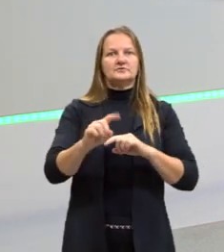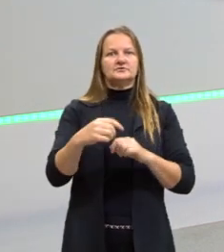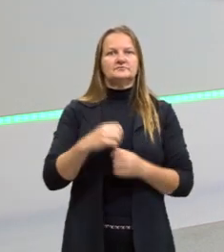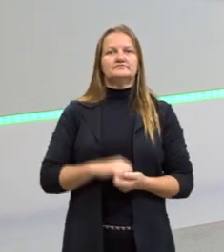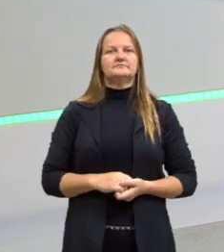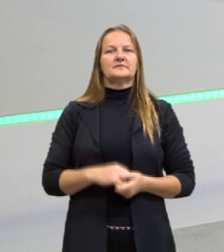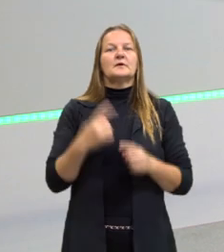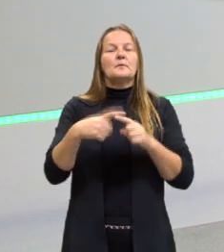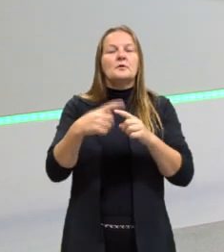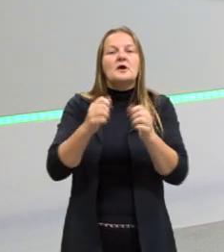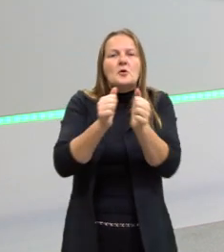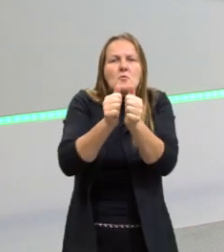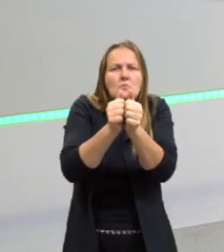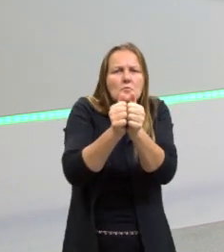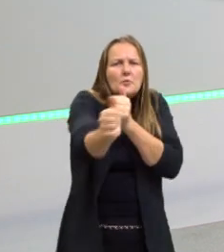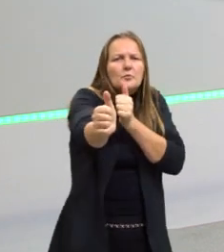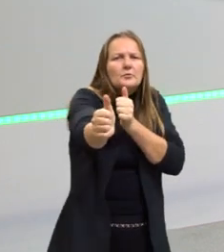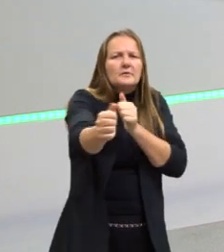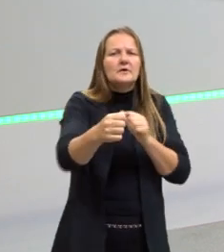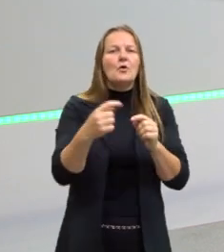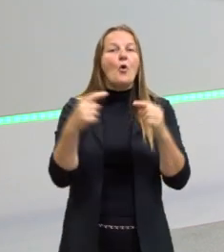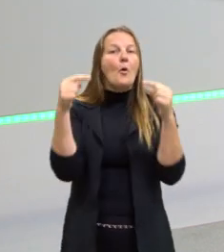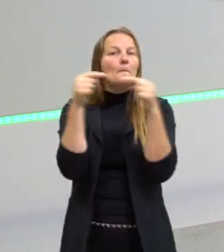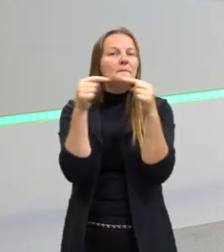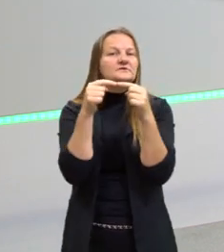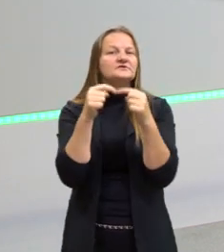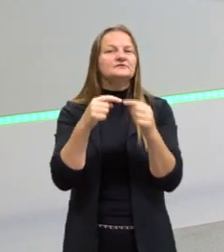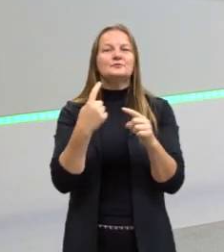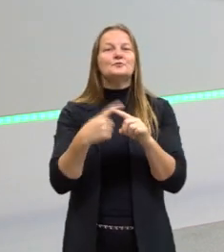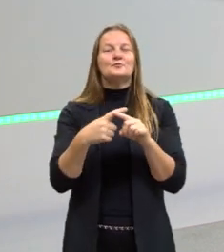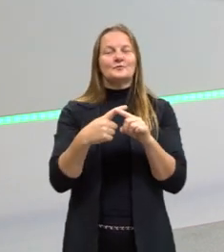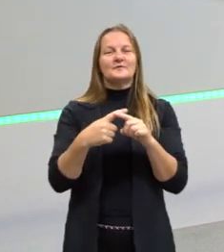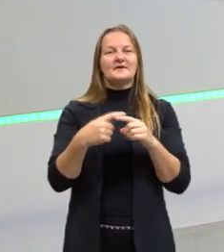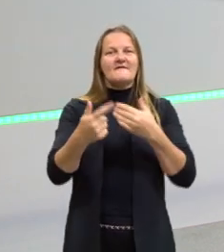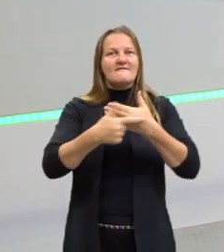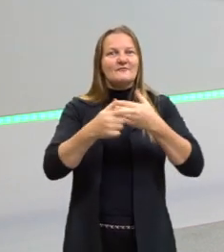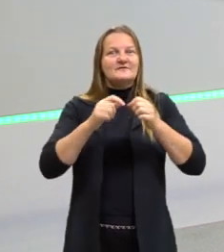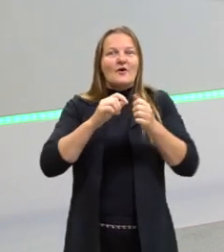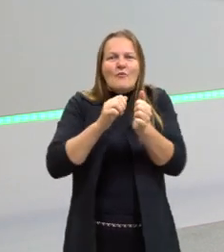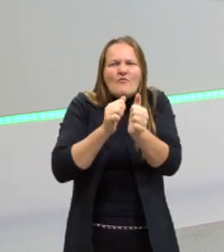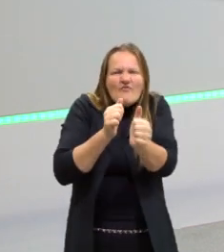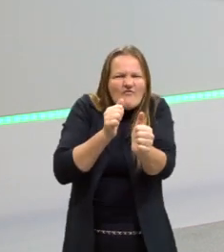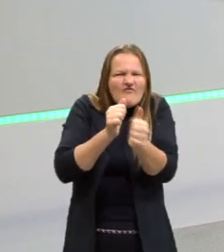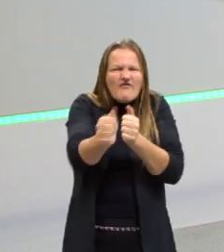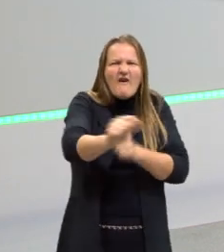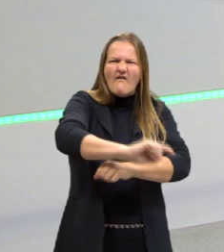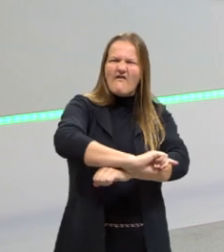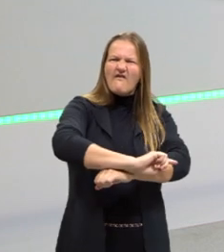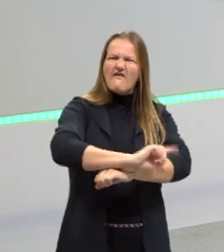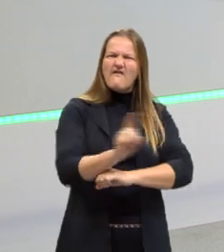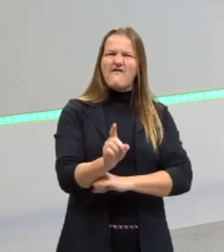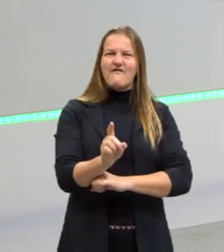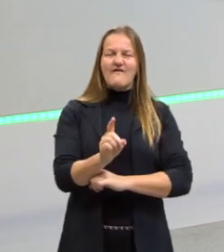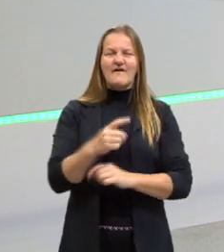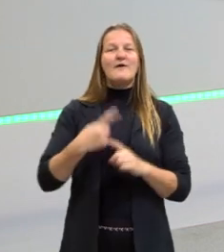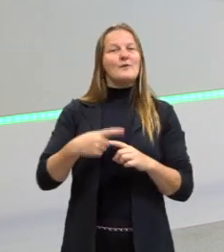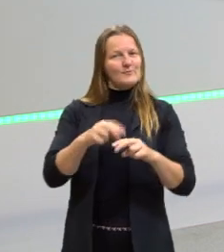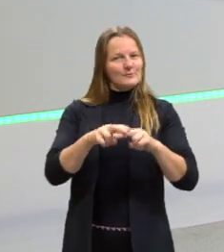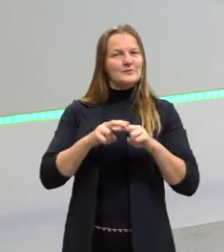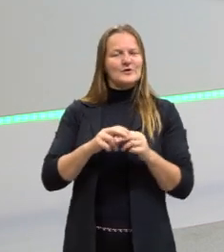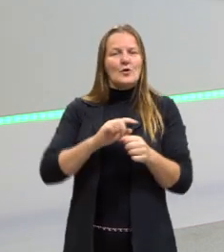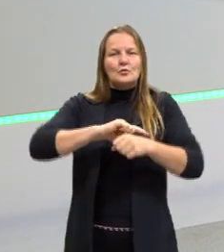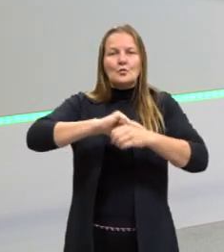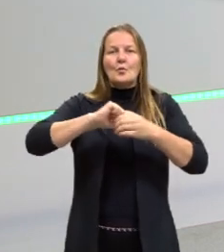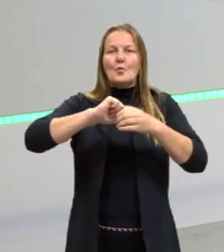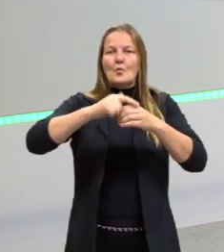que o carro de corrida né gente objetivo dele é ter uma velocidade maior e conseguiu uma velocidade maior Então vamos mais